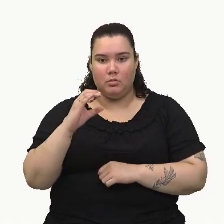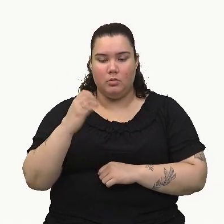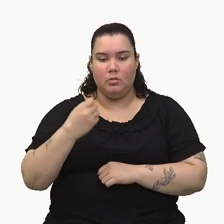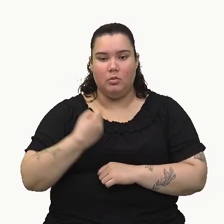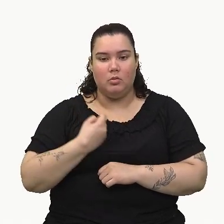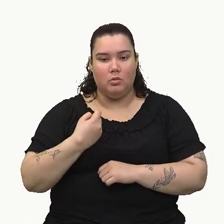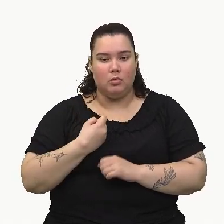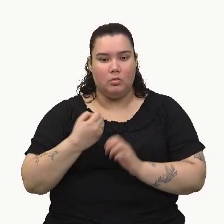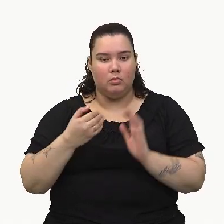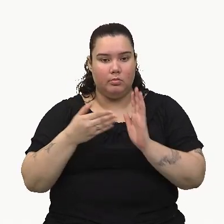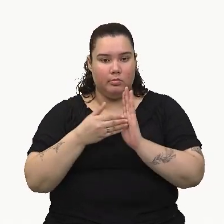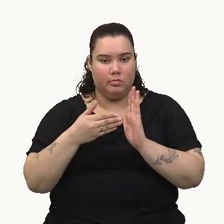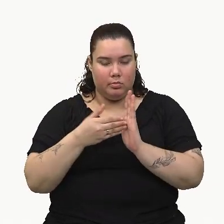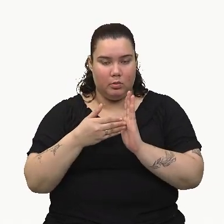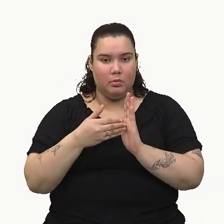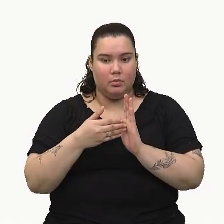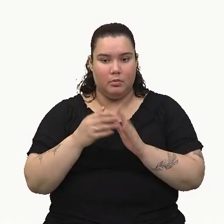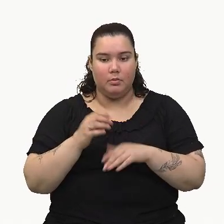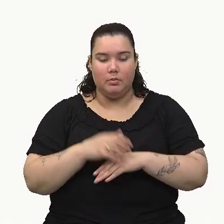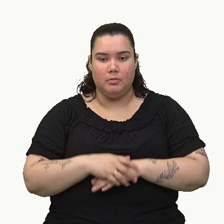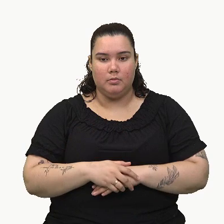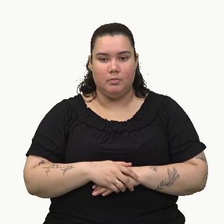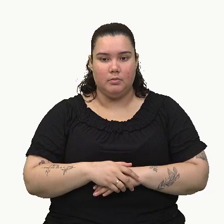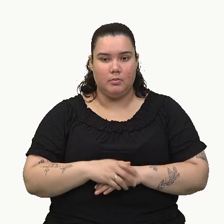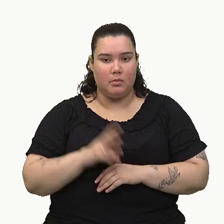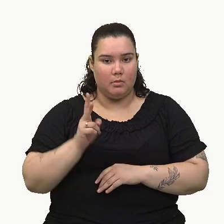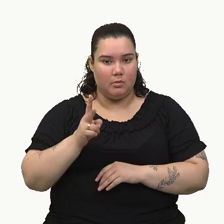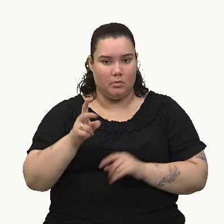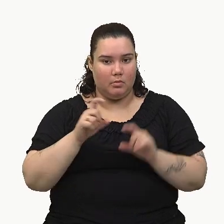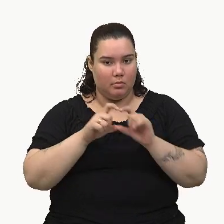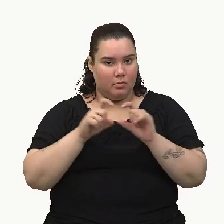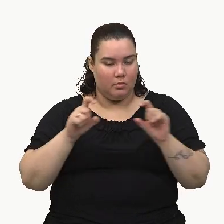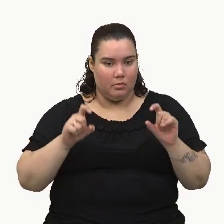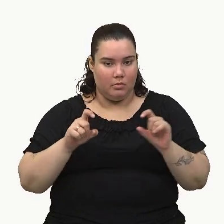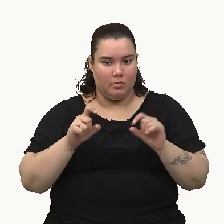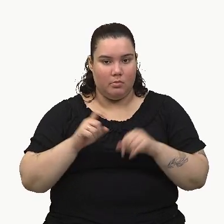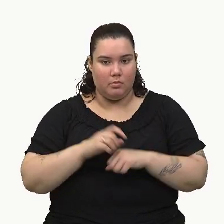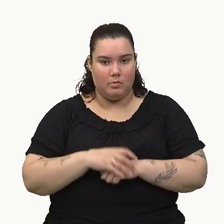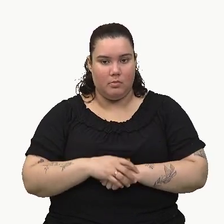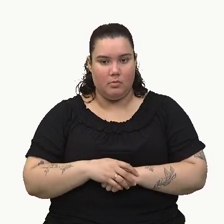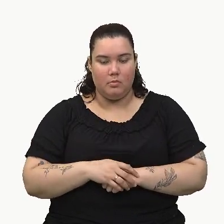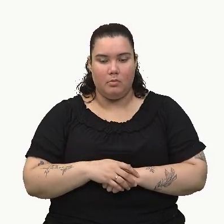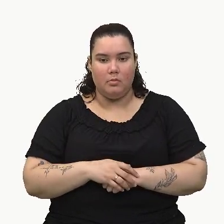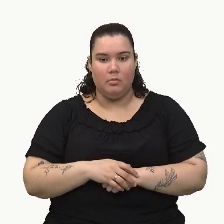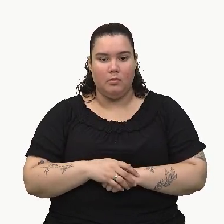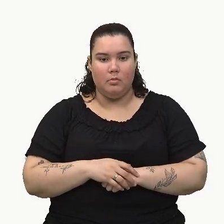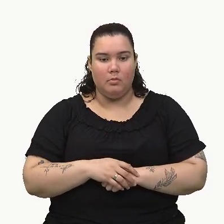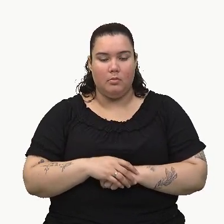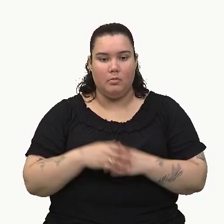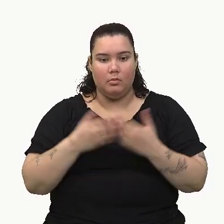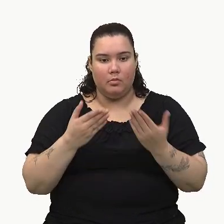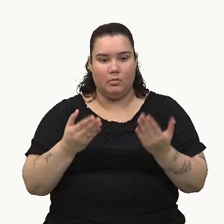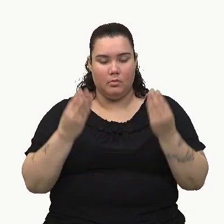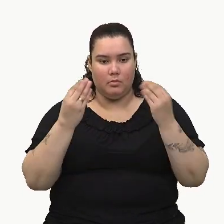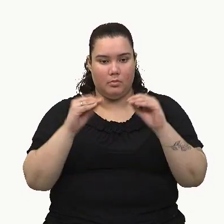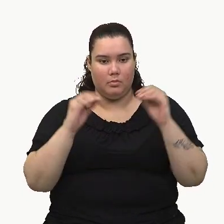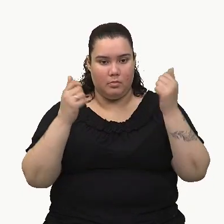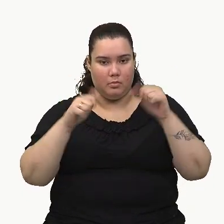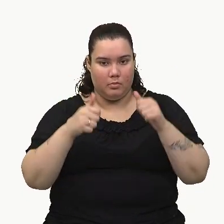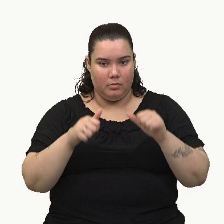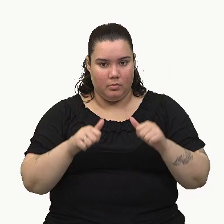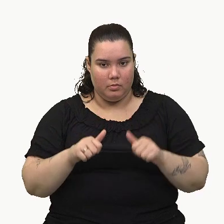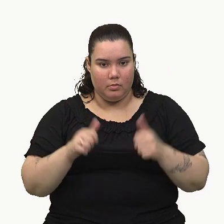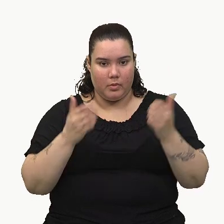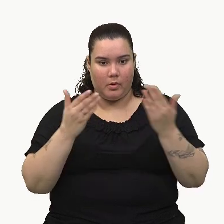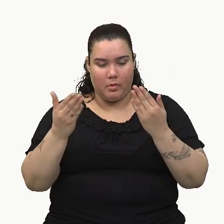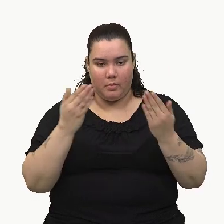nosso termo independente. Sempre será assim. Então, fazendo aqui a analogia e